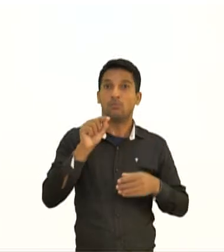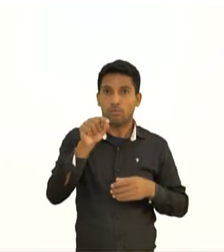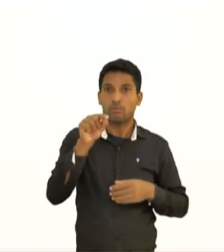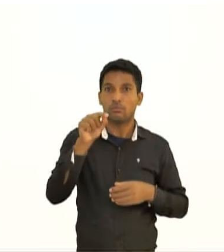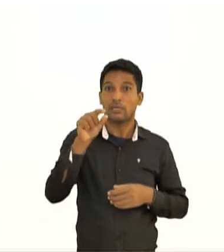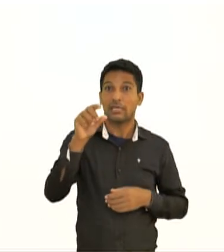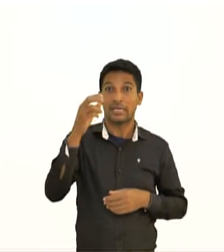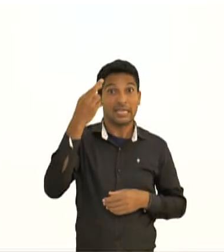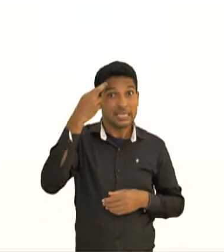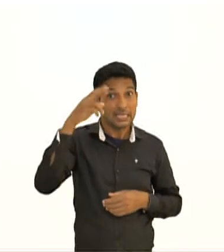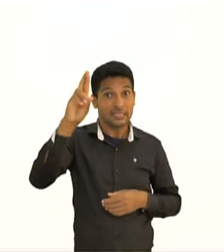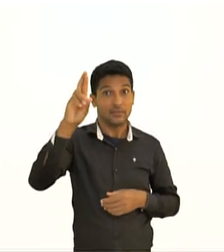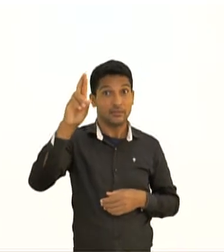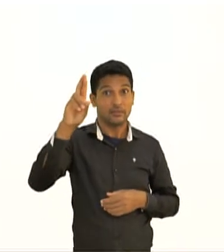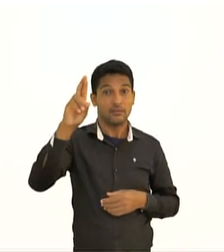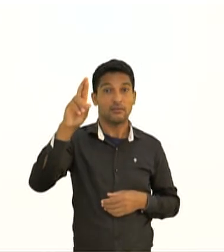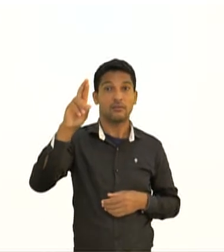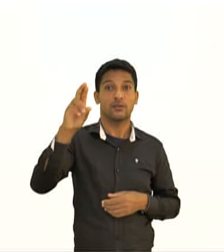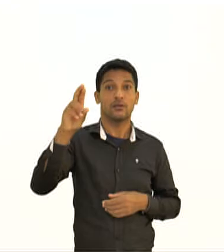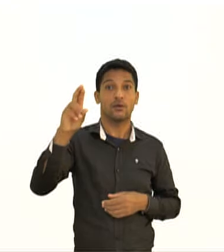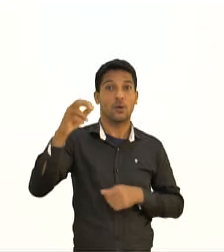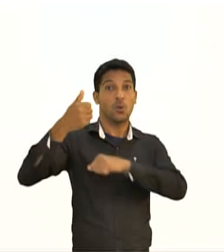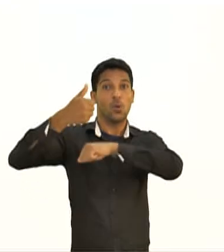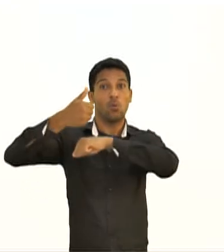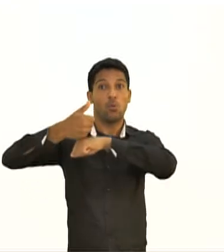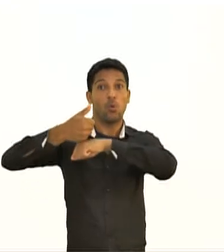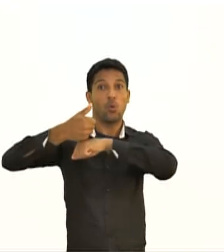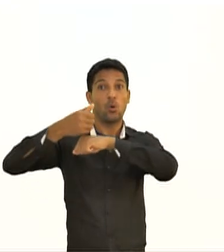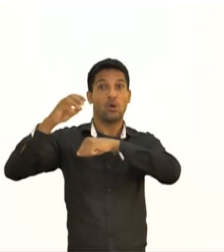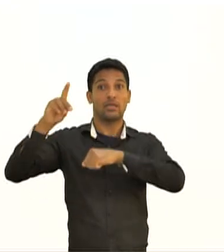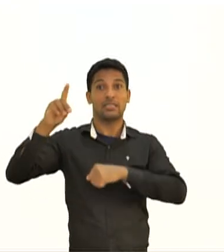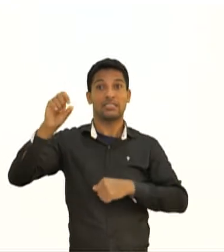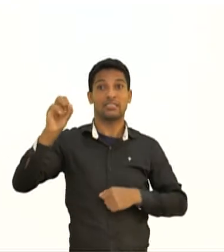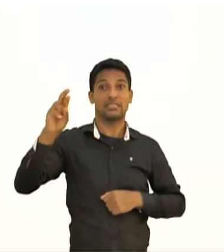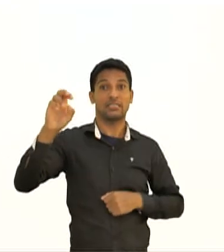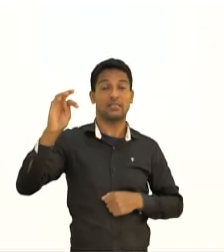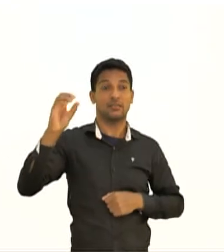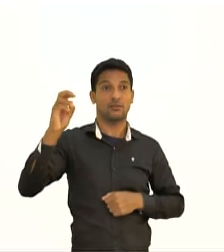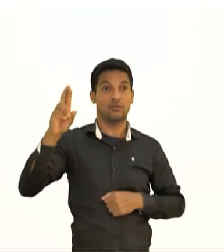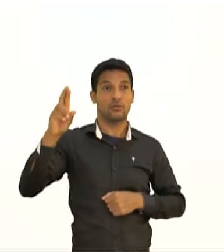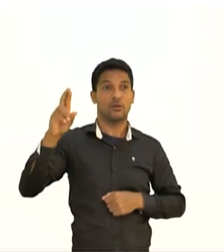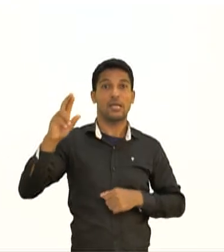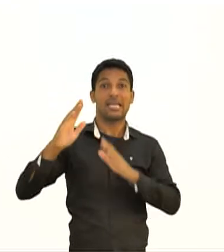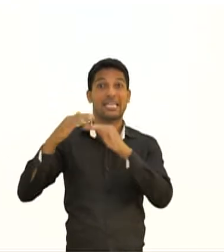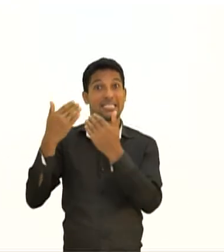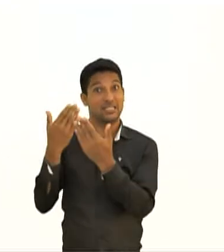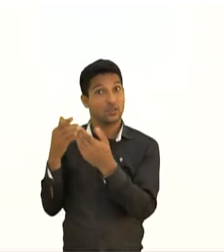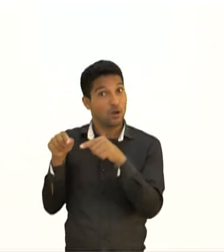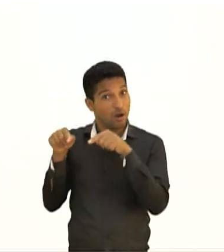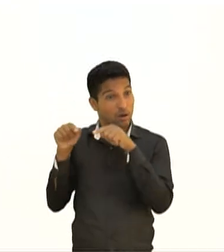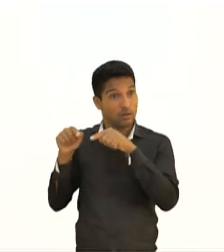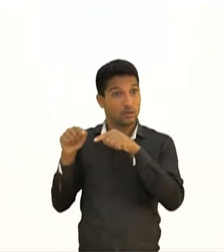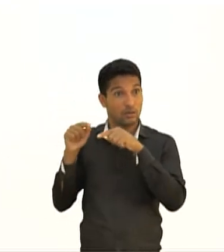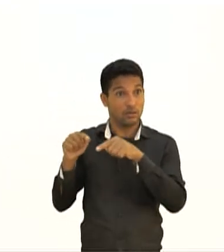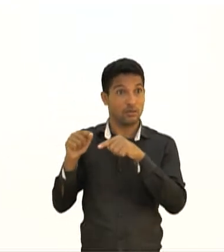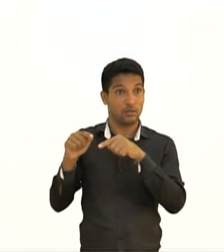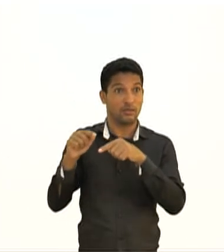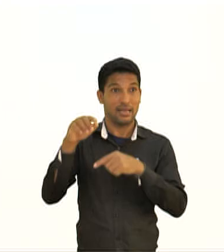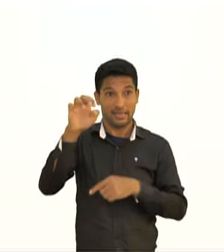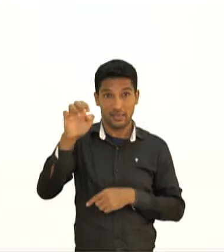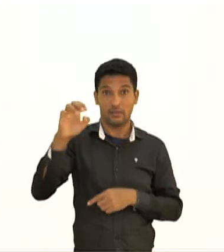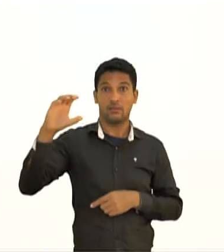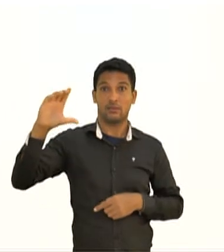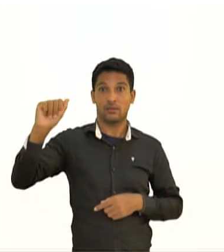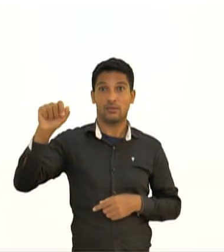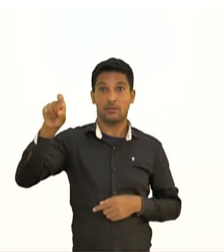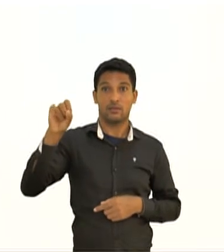Colégio Estadual Caxias. Venho, por meio desta, reivindicar a revisão das minhas faltas que constam no